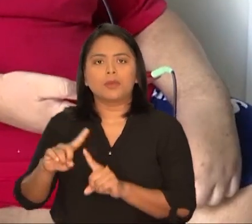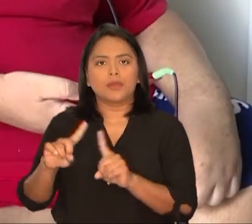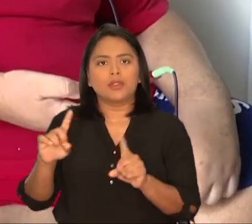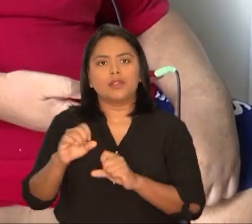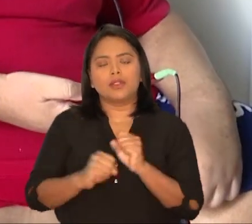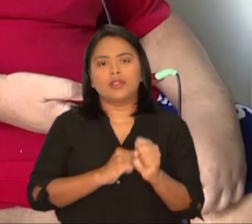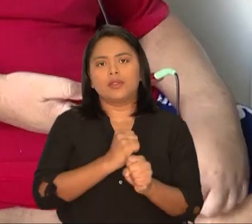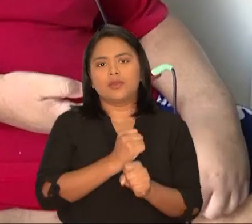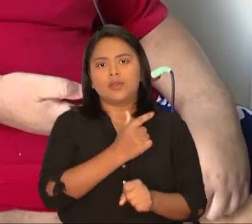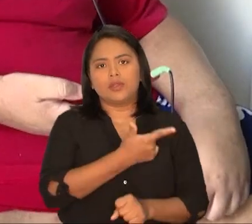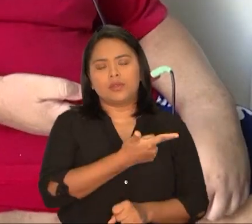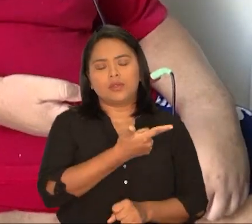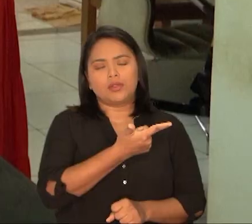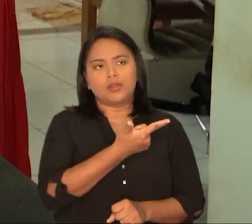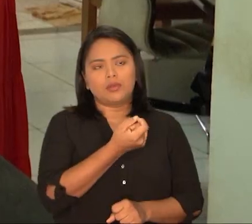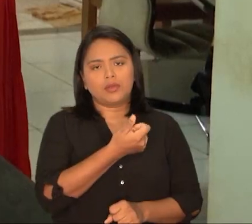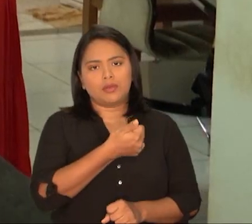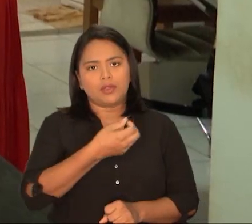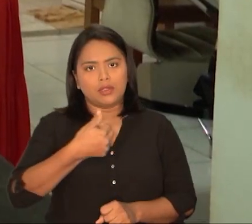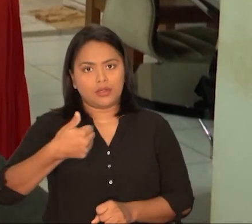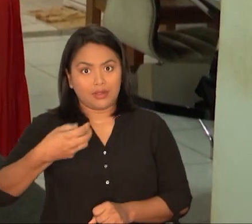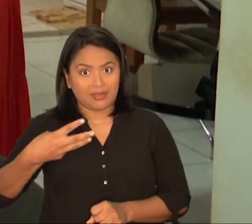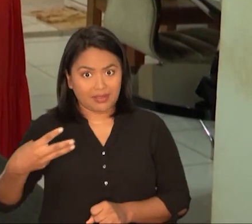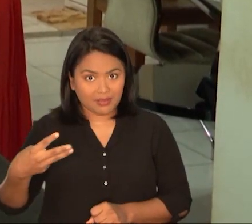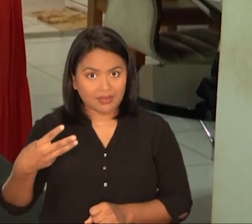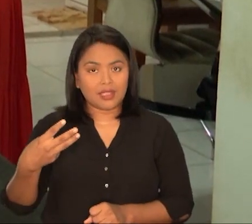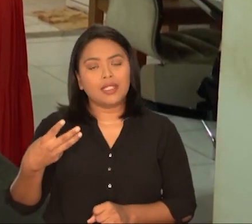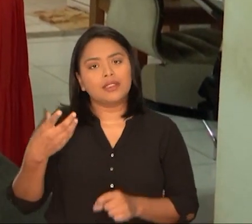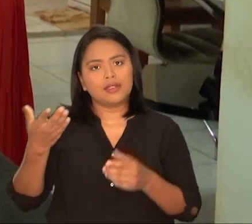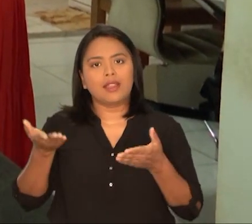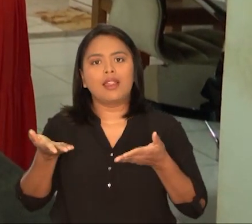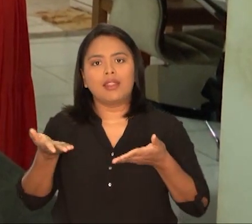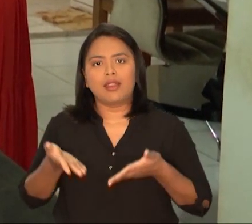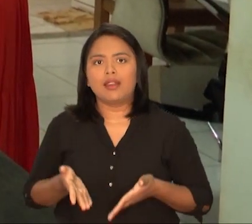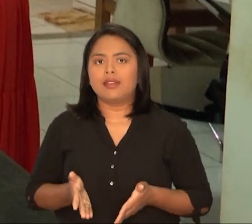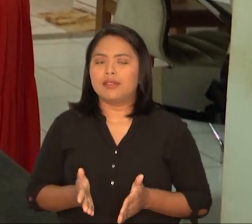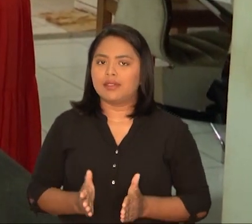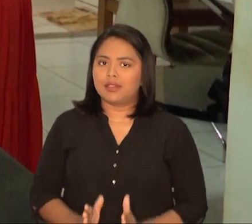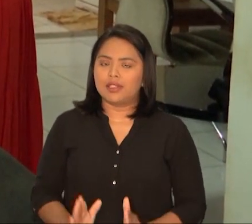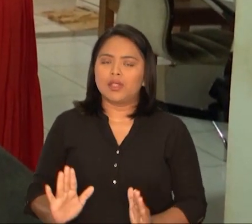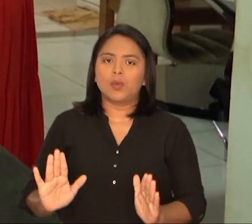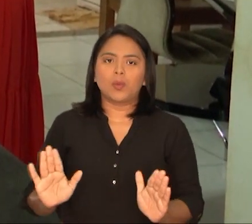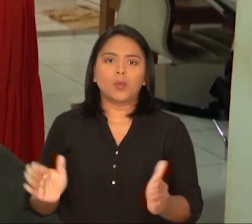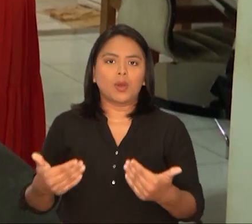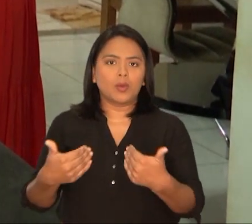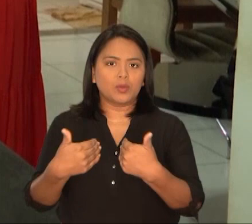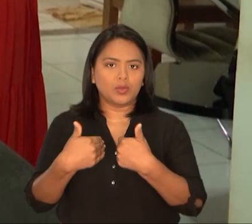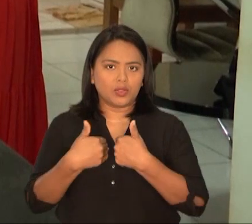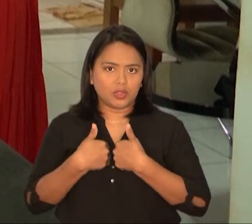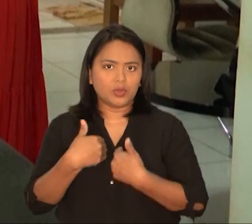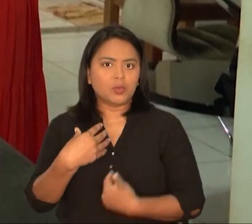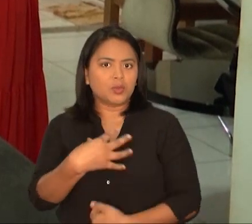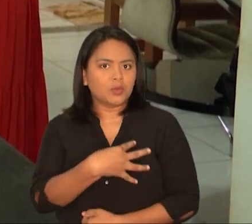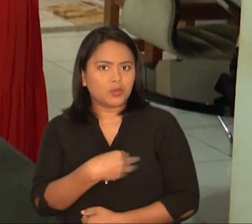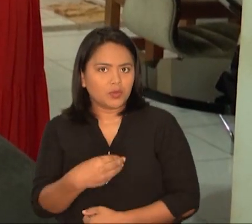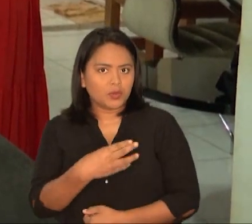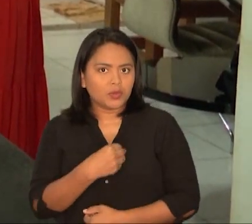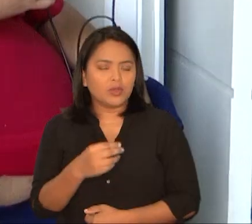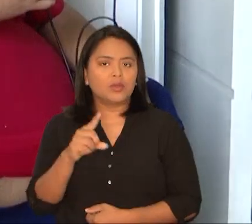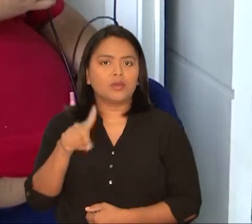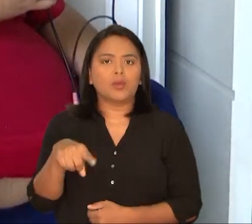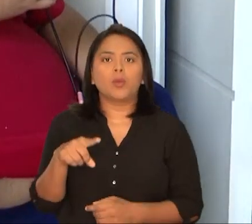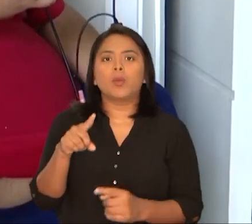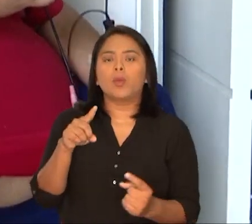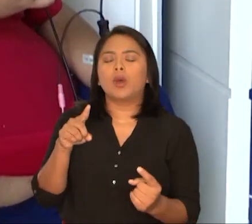maior desafio. Seu terceiro filho, Vito, nasceu com autismo, um distúrbio do neurodesenvolvimento caracterizado por